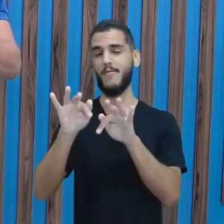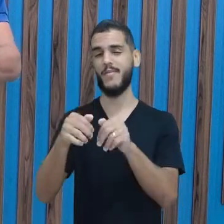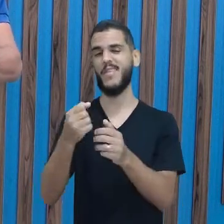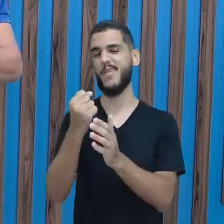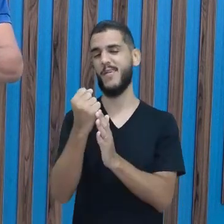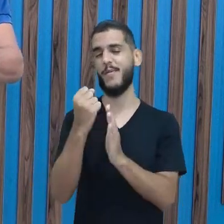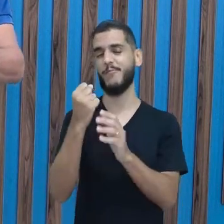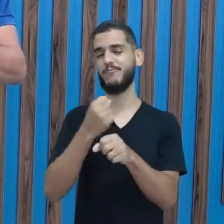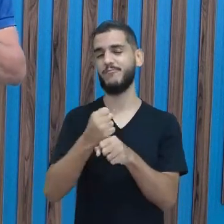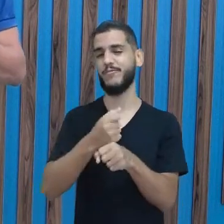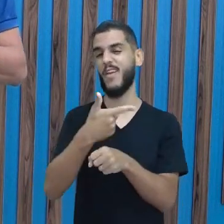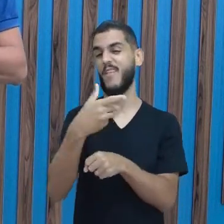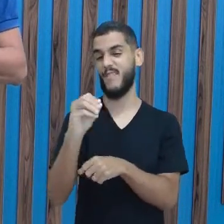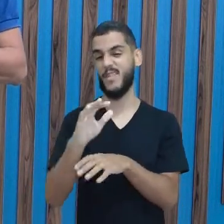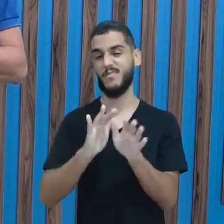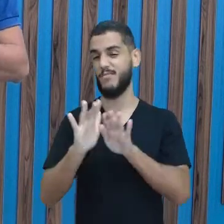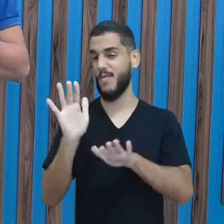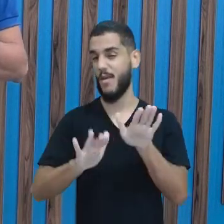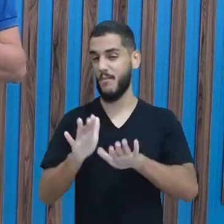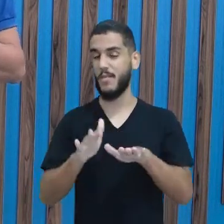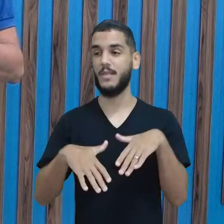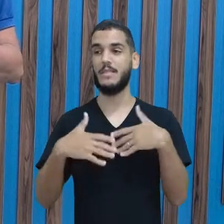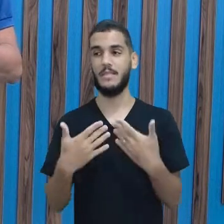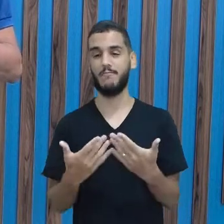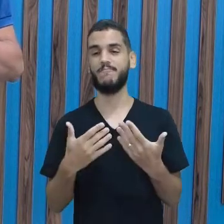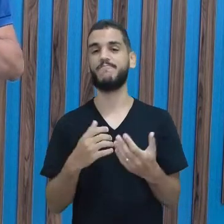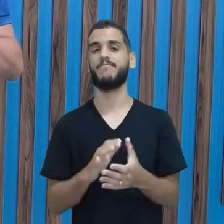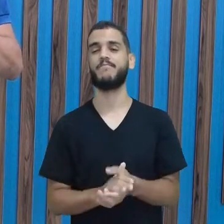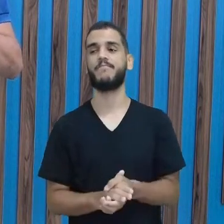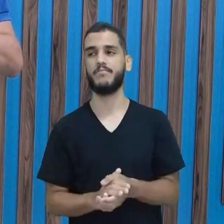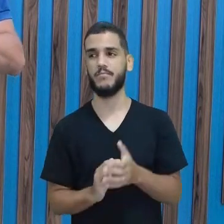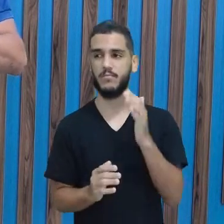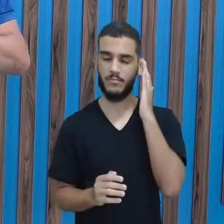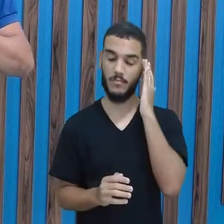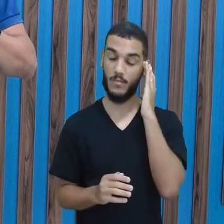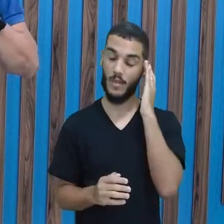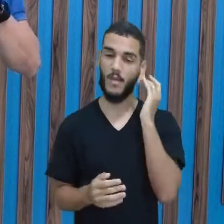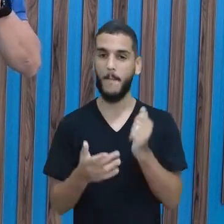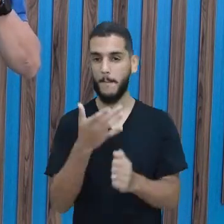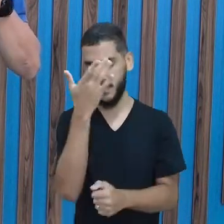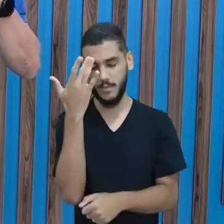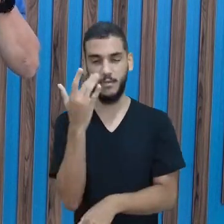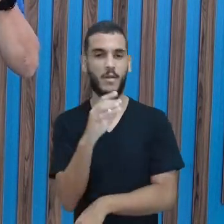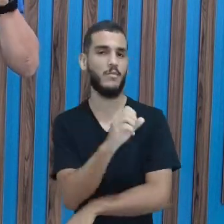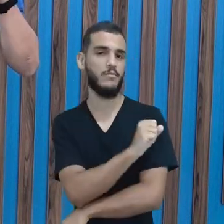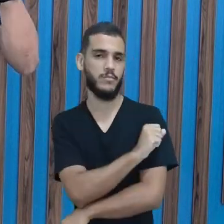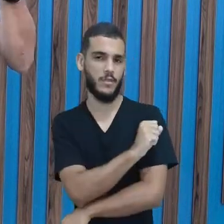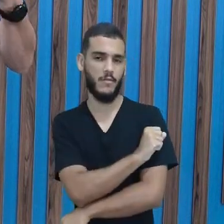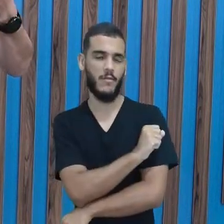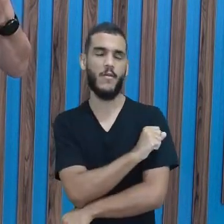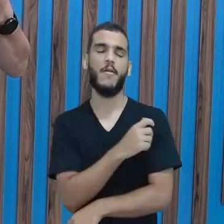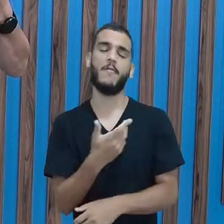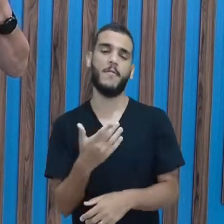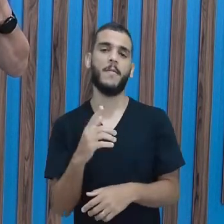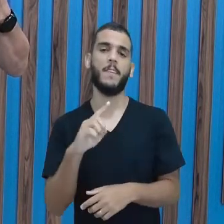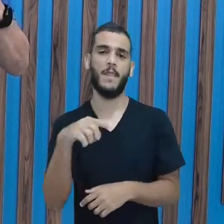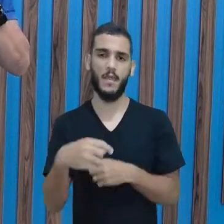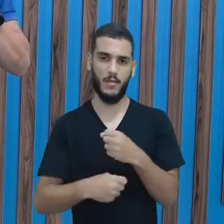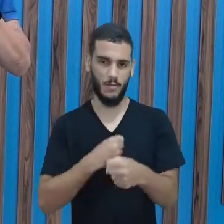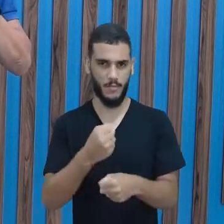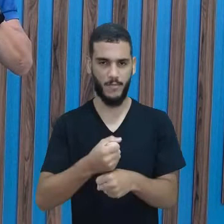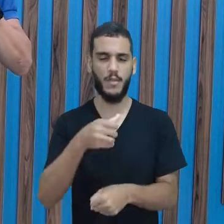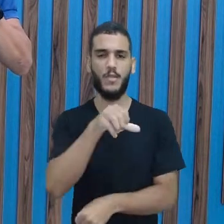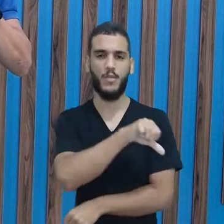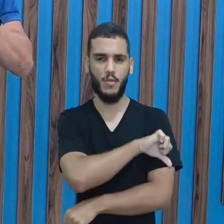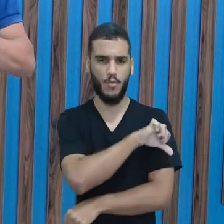20. Tá? Então, nos anos 20, você que vai do 8º ano, mas para o 9º, você vai ver isso